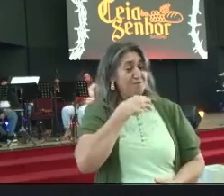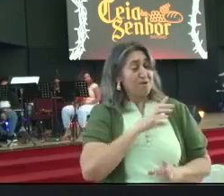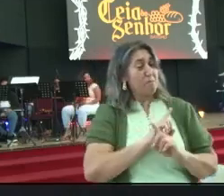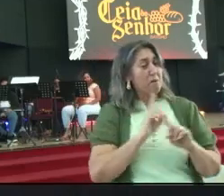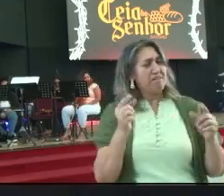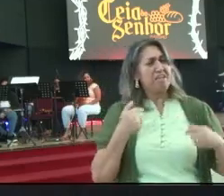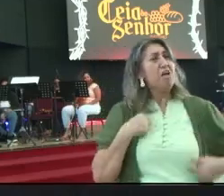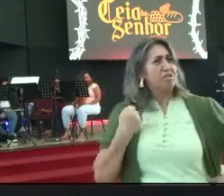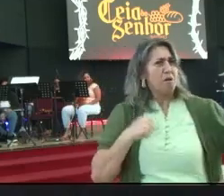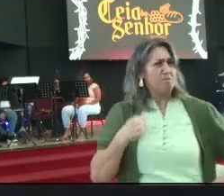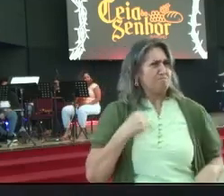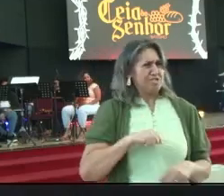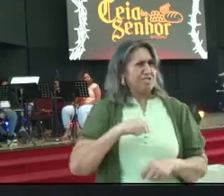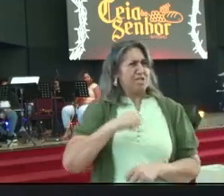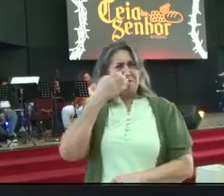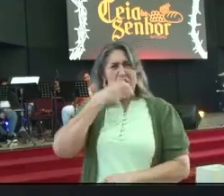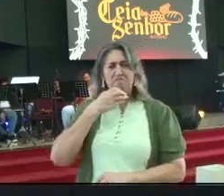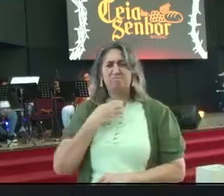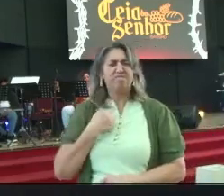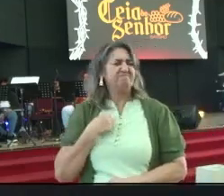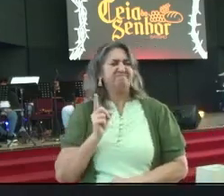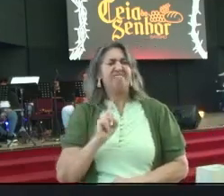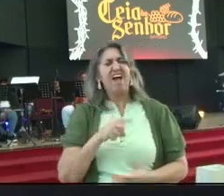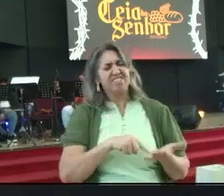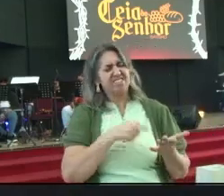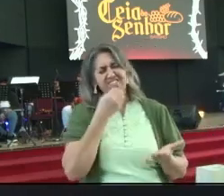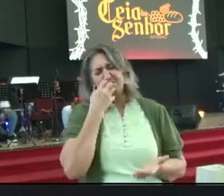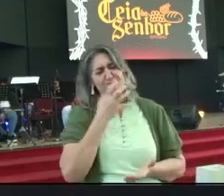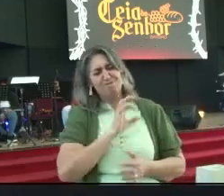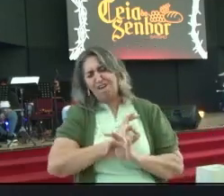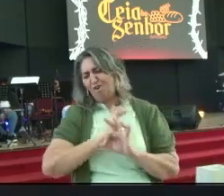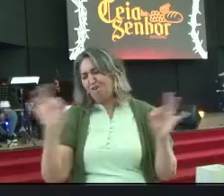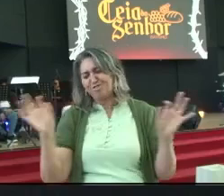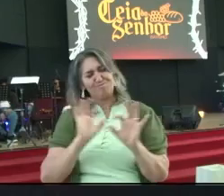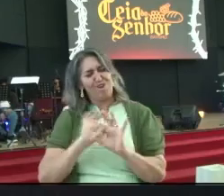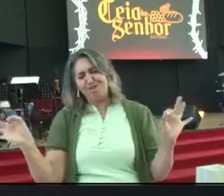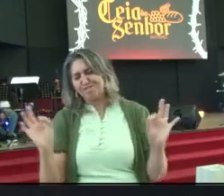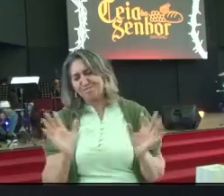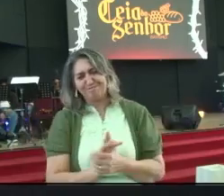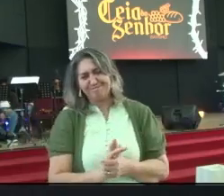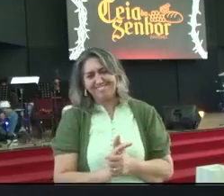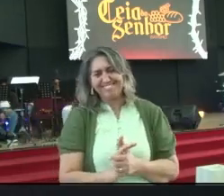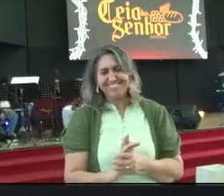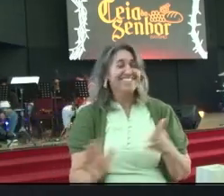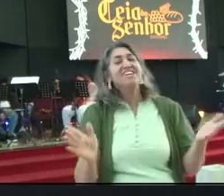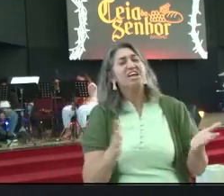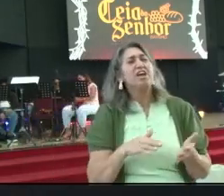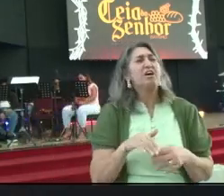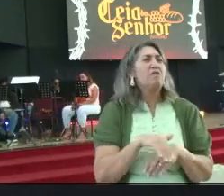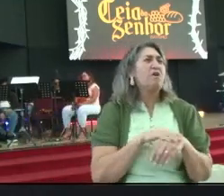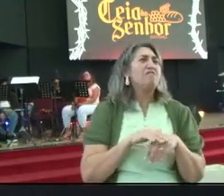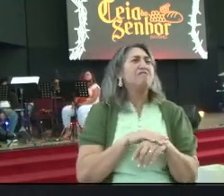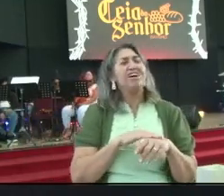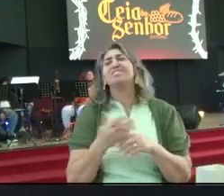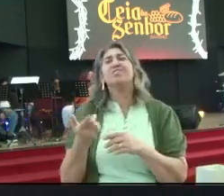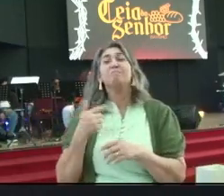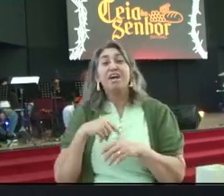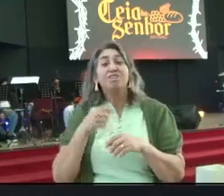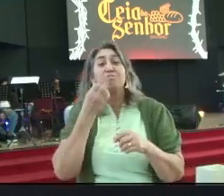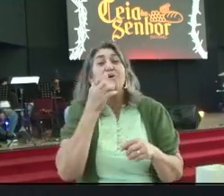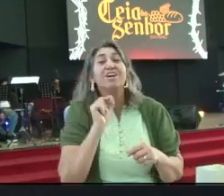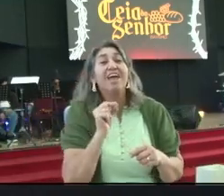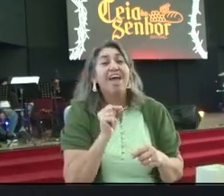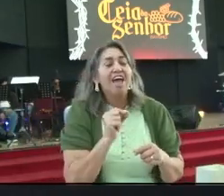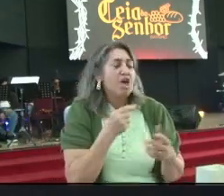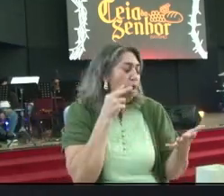Eu também tenho que ter um iPhone. Mas isso aqui é bom demais, irmão. Sabe por quê? Eu falo nele assim, eu falo, não estou devendo, glória a Deus.